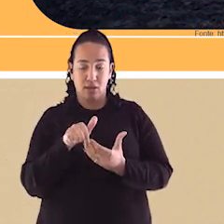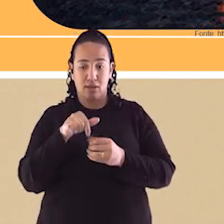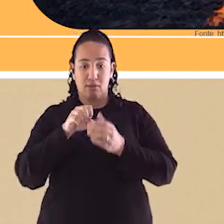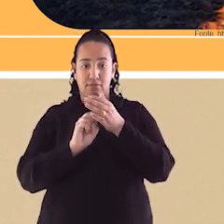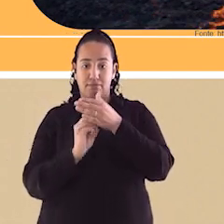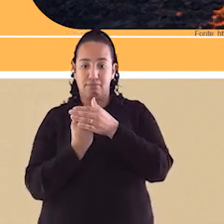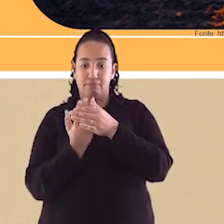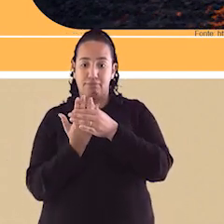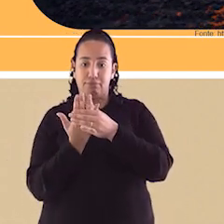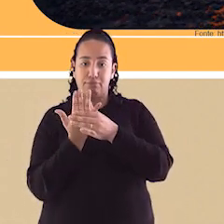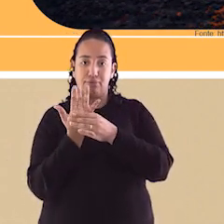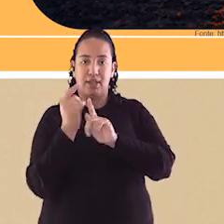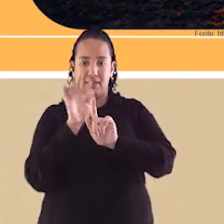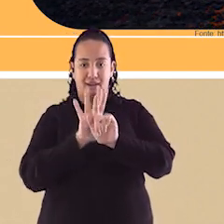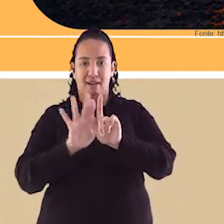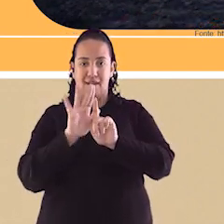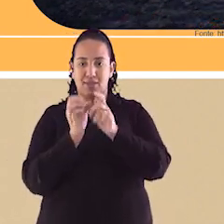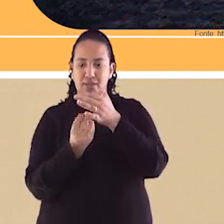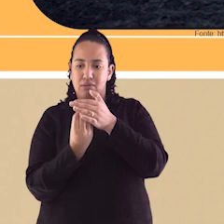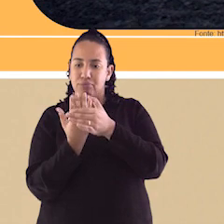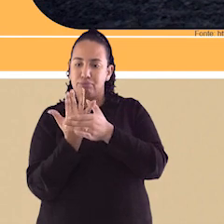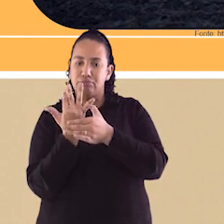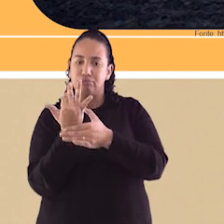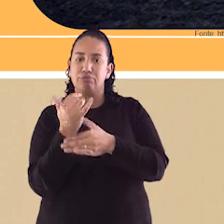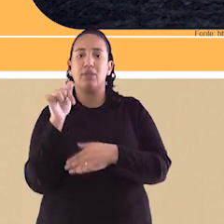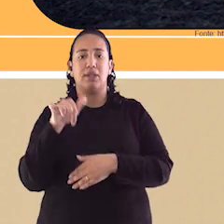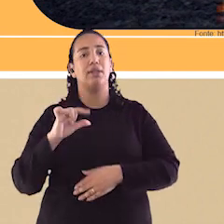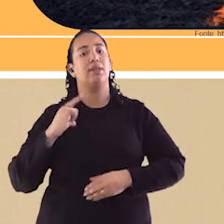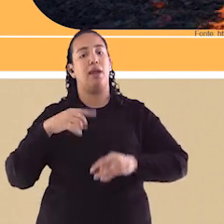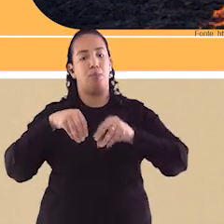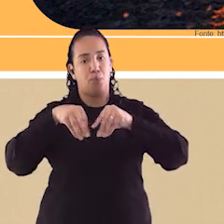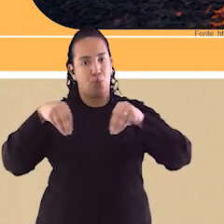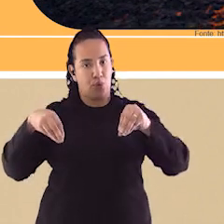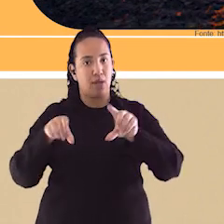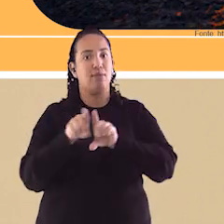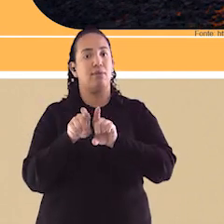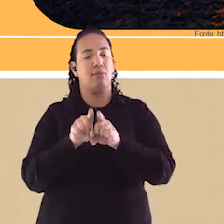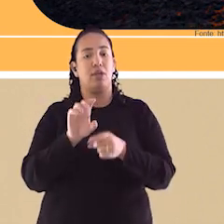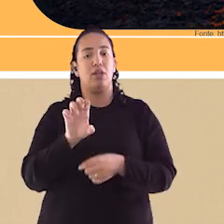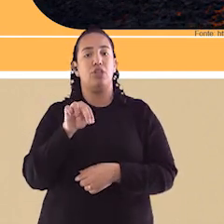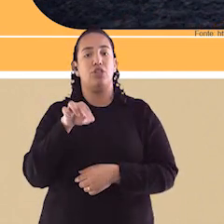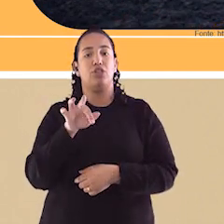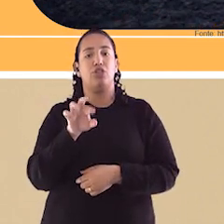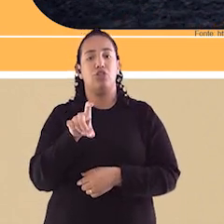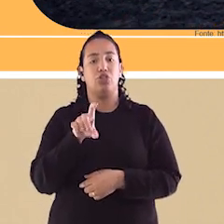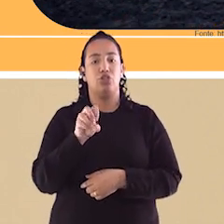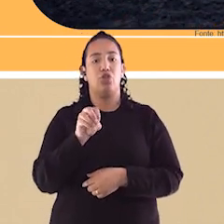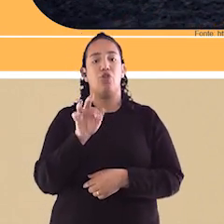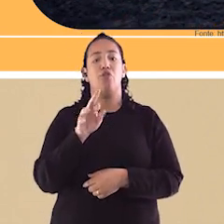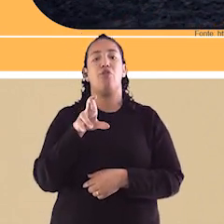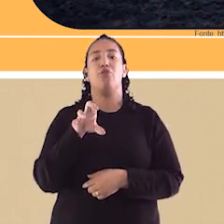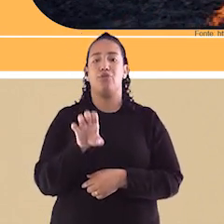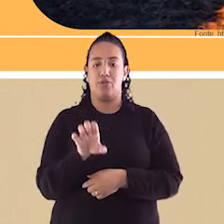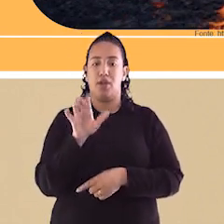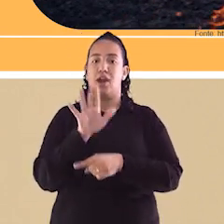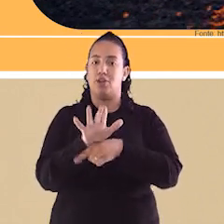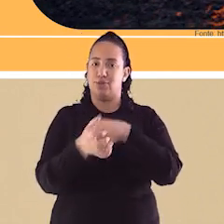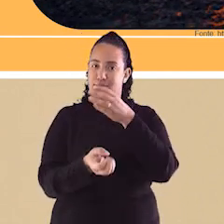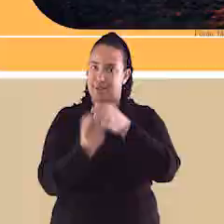e partículas compostos de enxofre e de poeira que contribuem para a formação da chuva